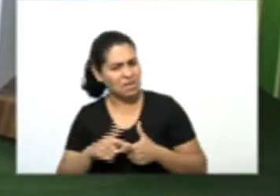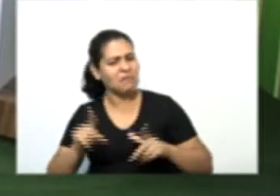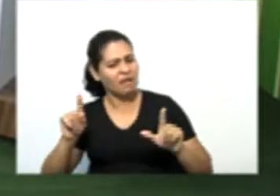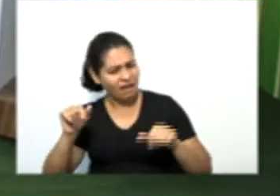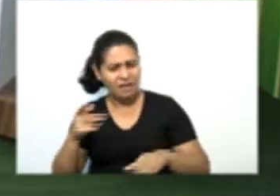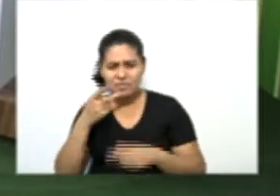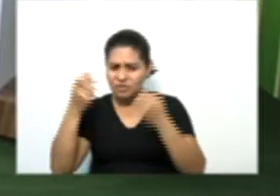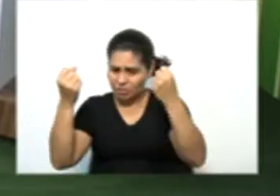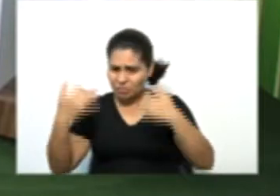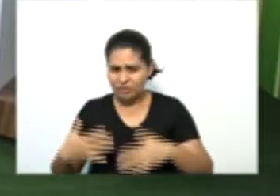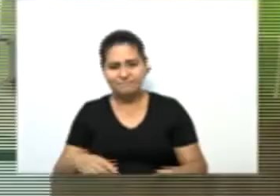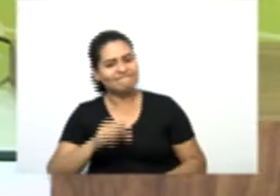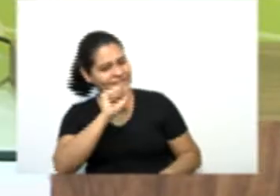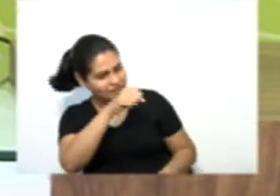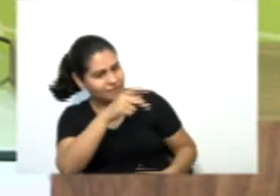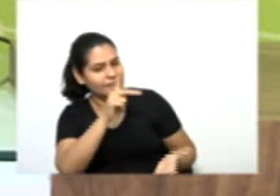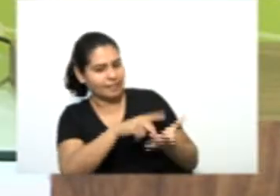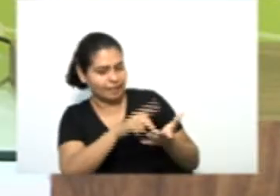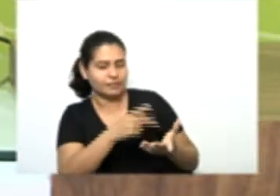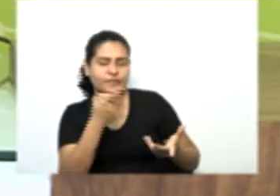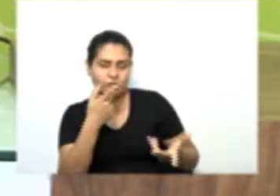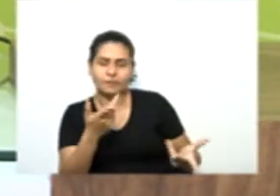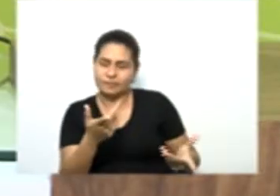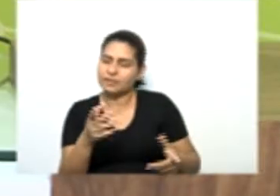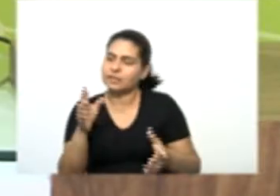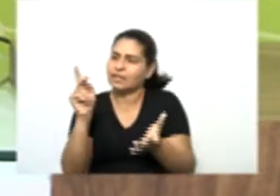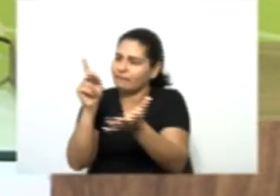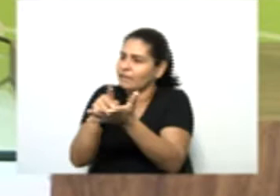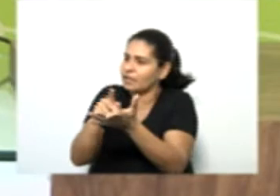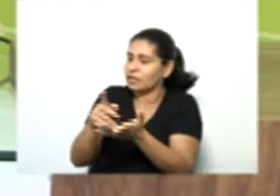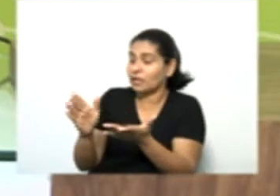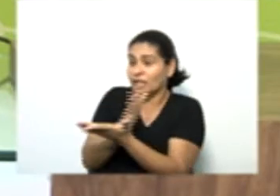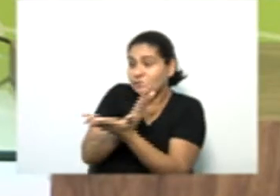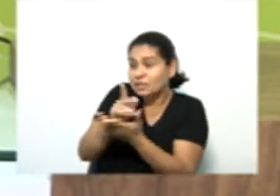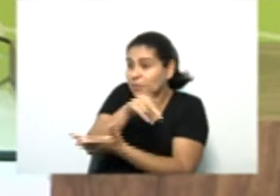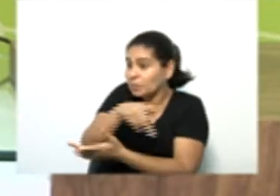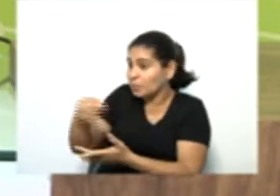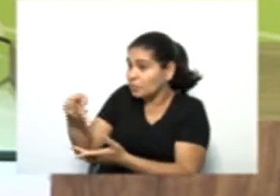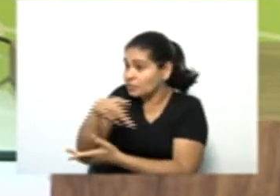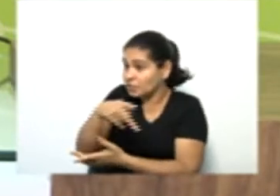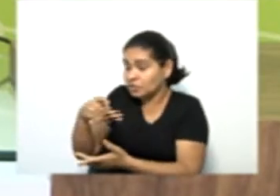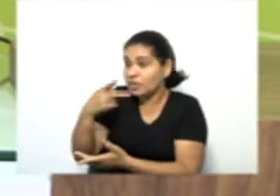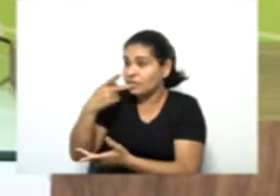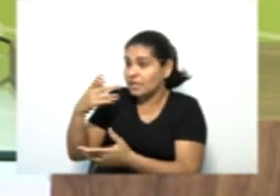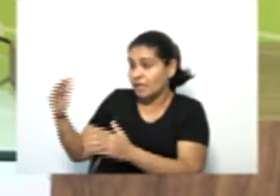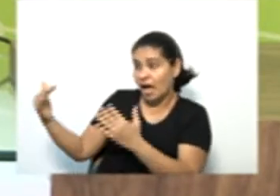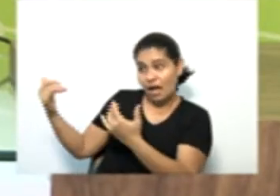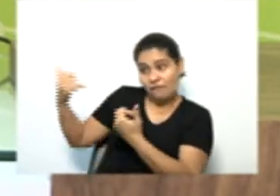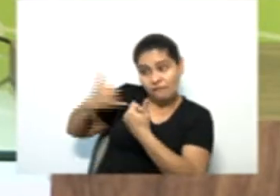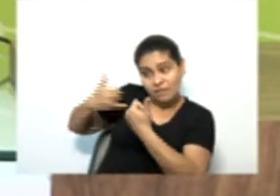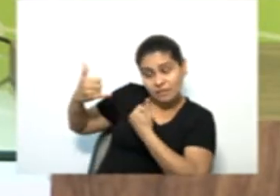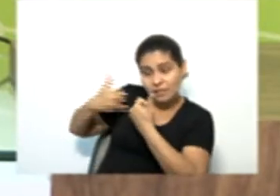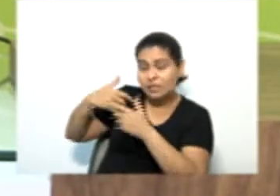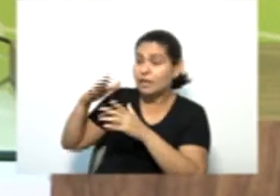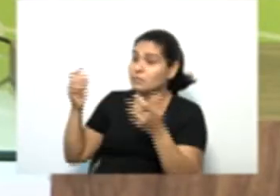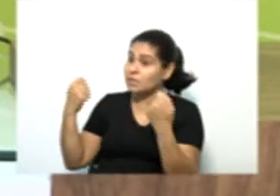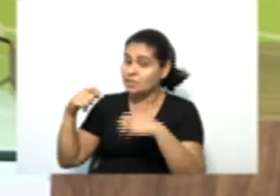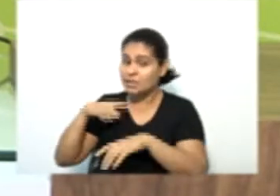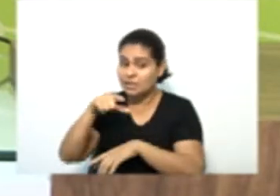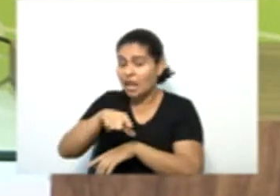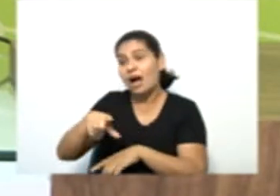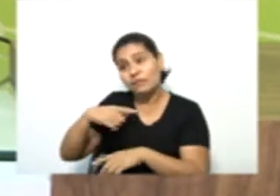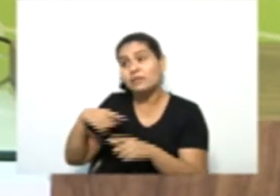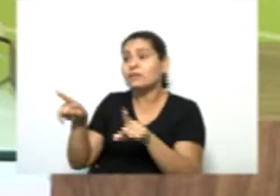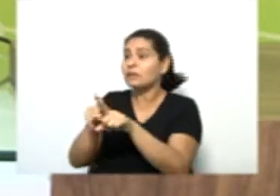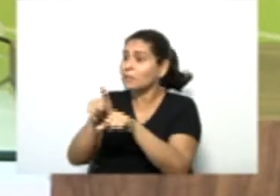falou? Exatamente. O pessoal comentou aqui, realmente que muitos professores até nos alertaram para a situação de que essa aula está servindo até